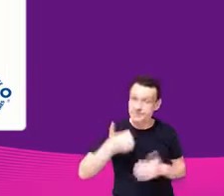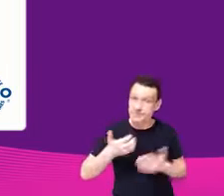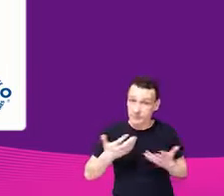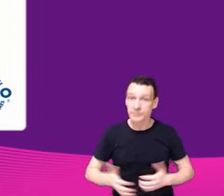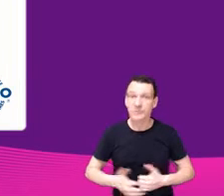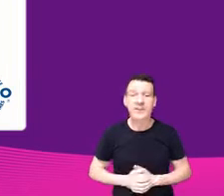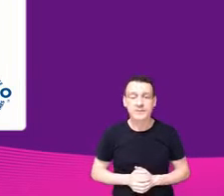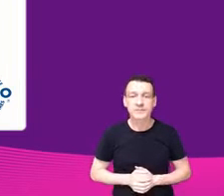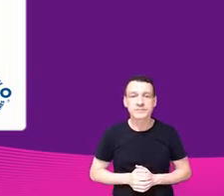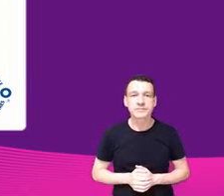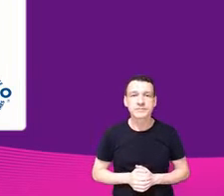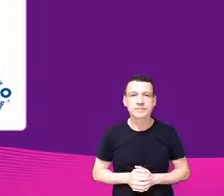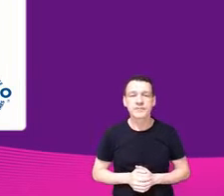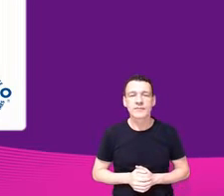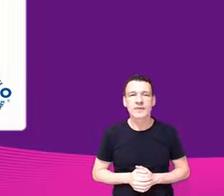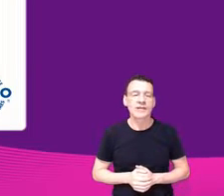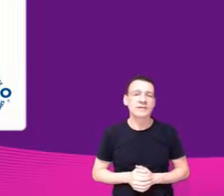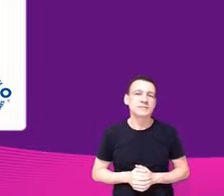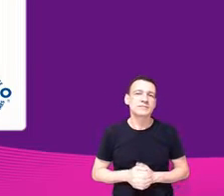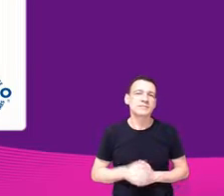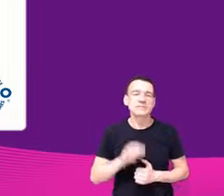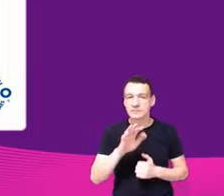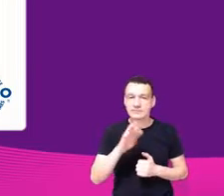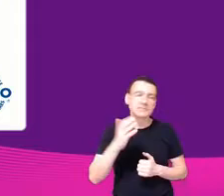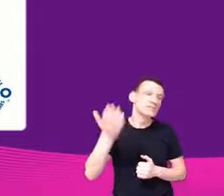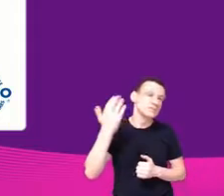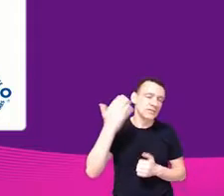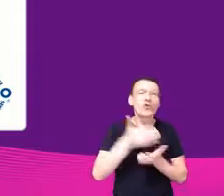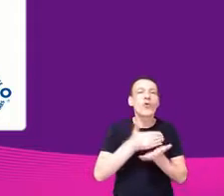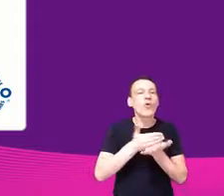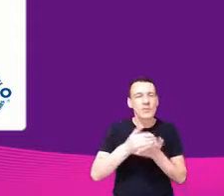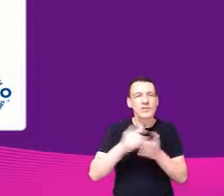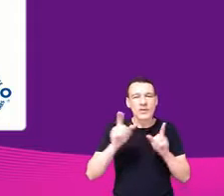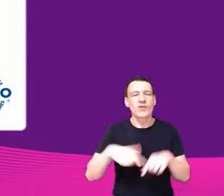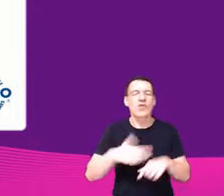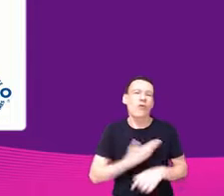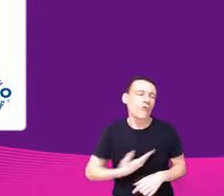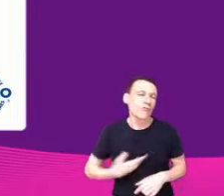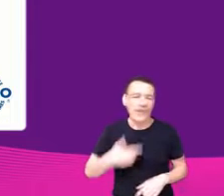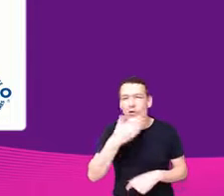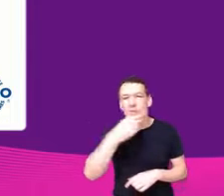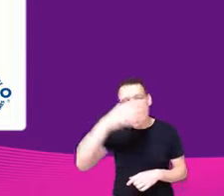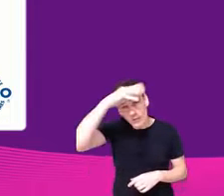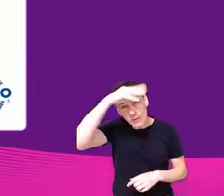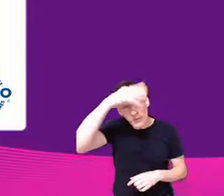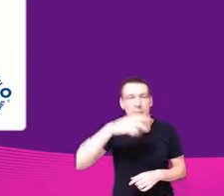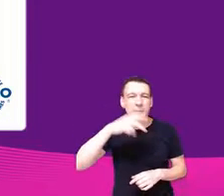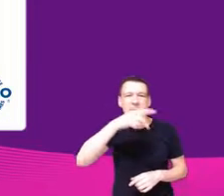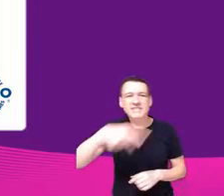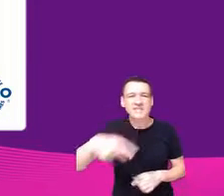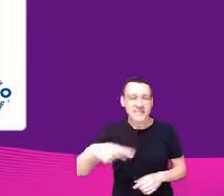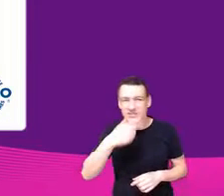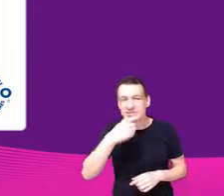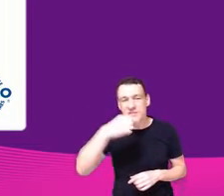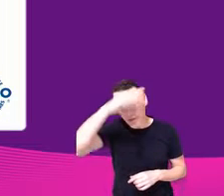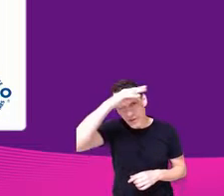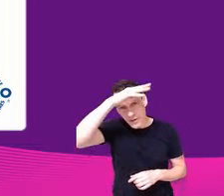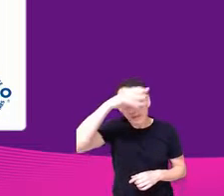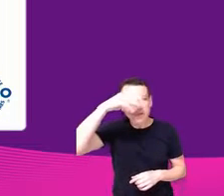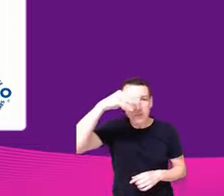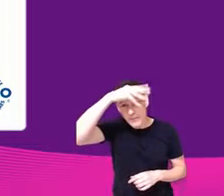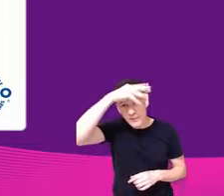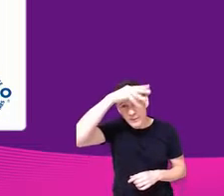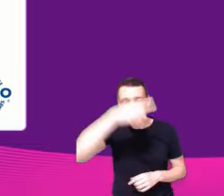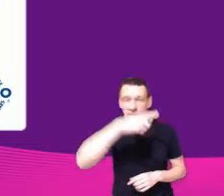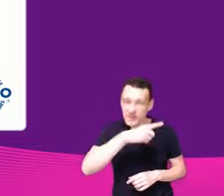lançado lá ainda no governo do Donald Trump, né, e que veio na forma de um